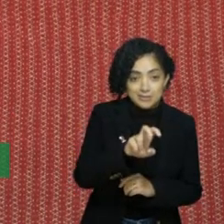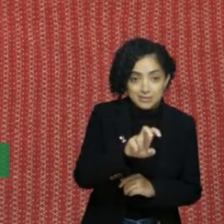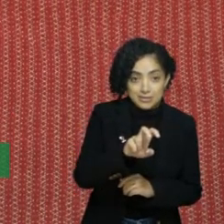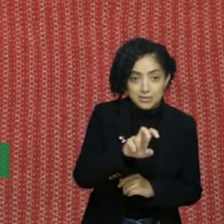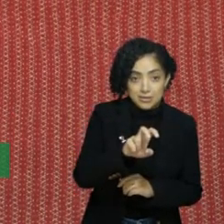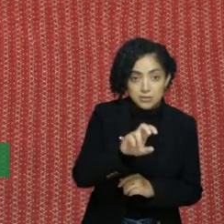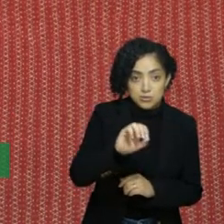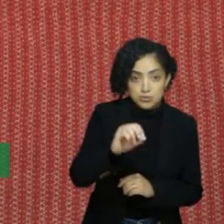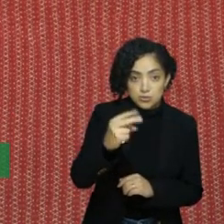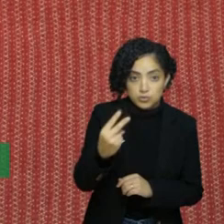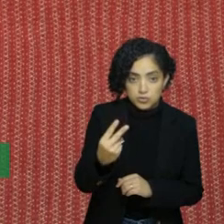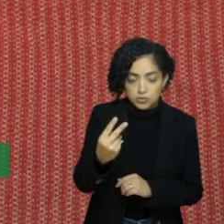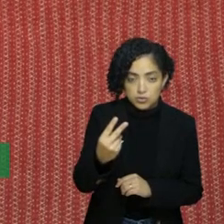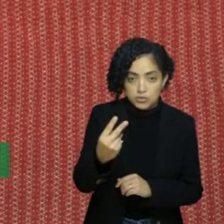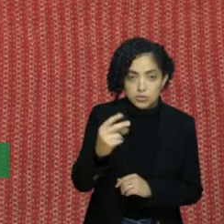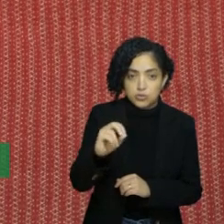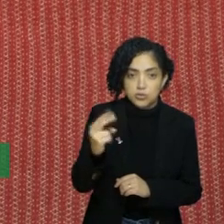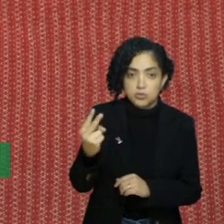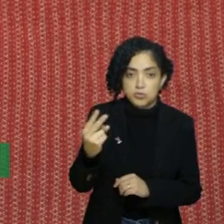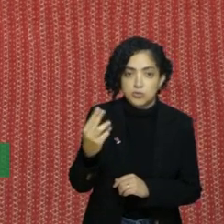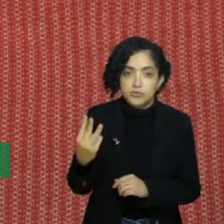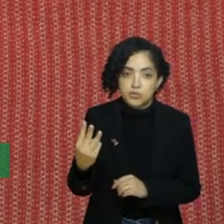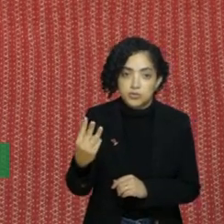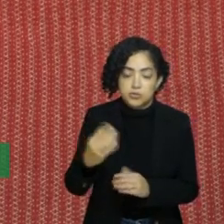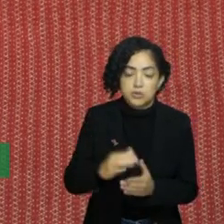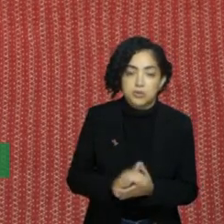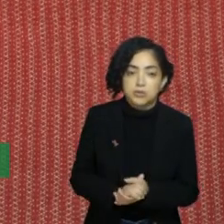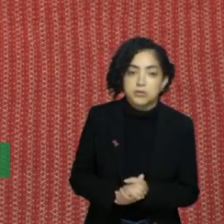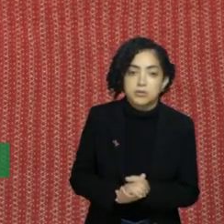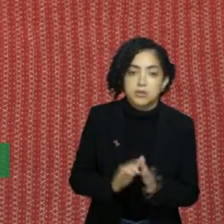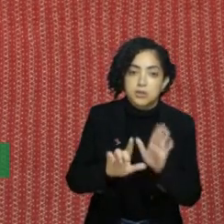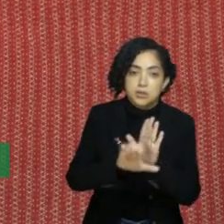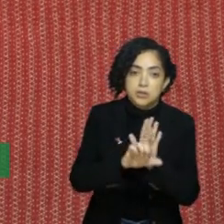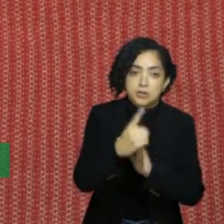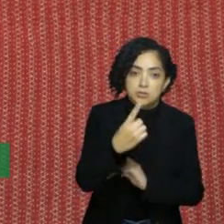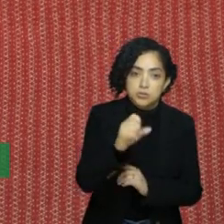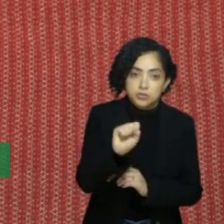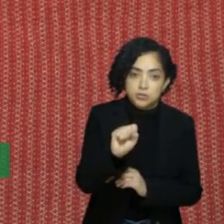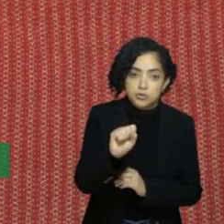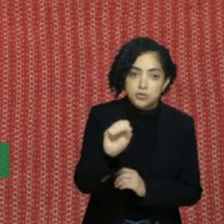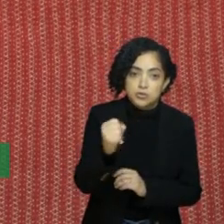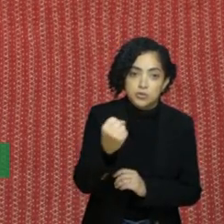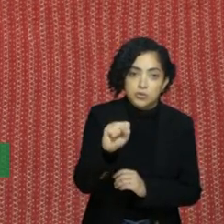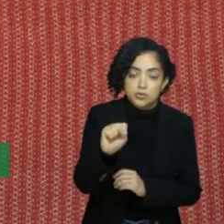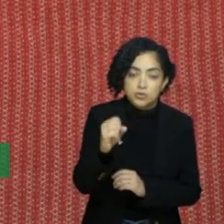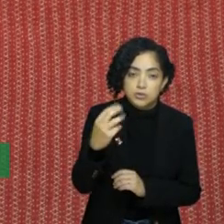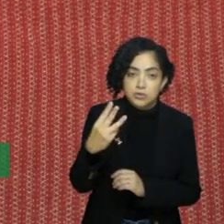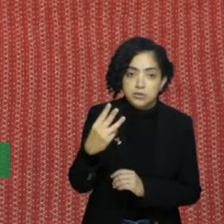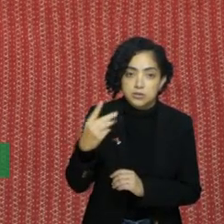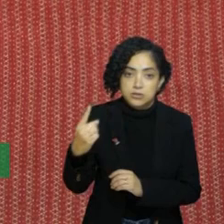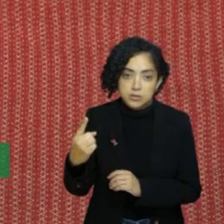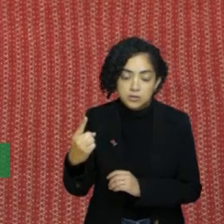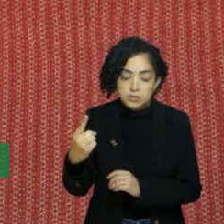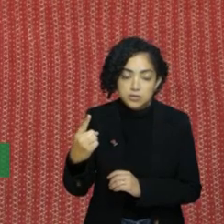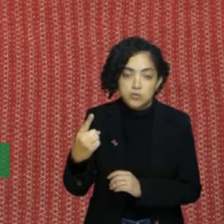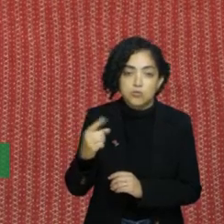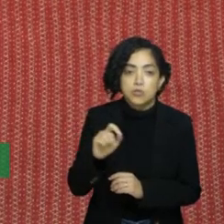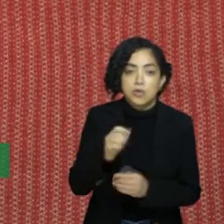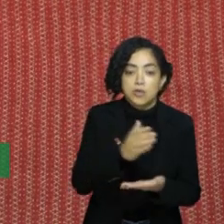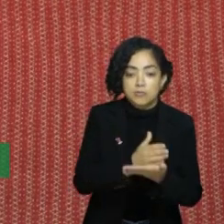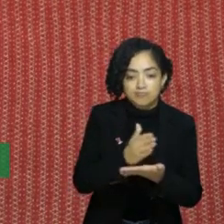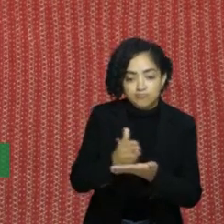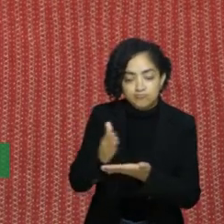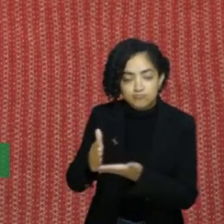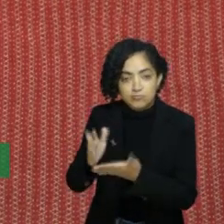502 de 2023, que resultou na lei 18.831, que já prevê o parcelamento